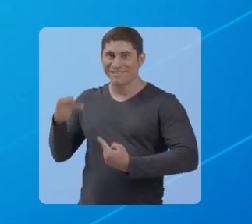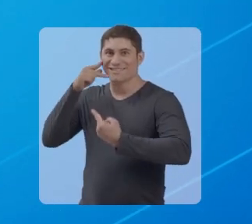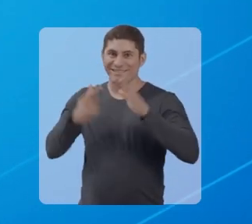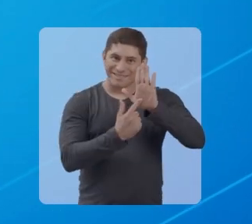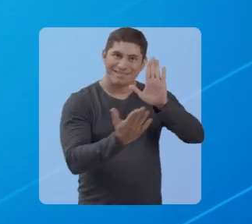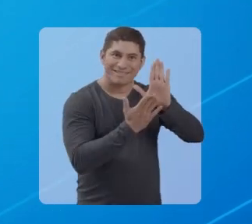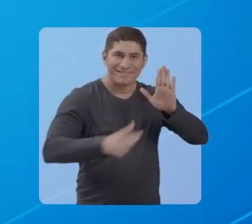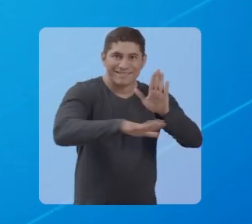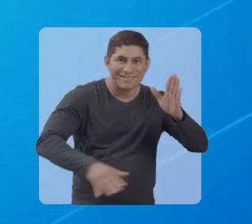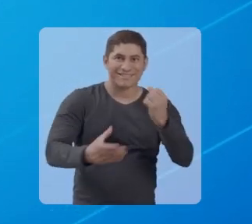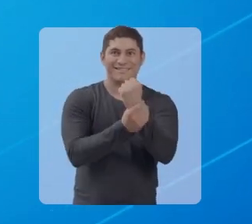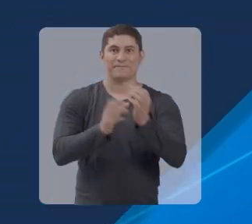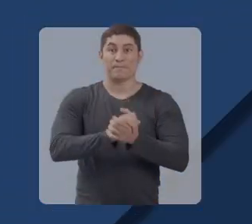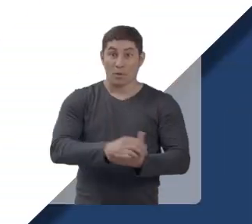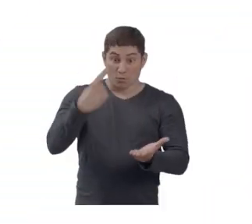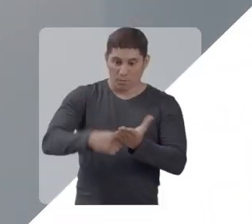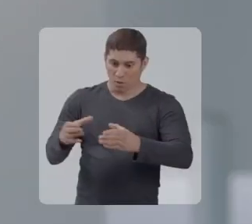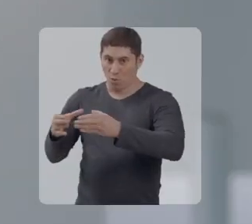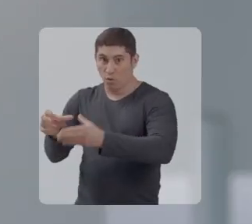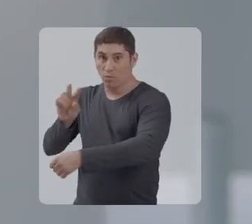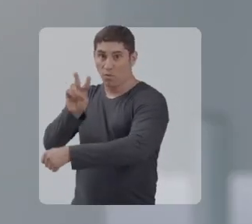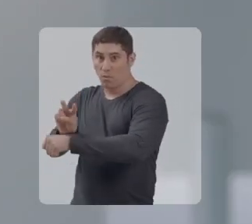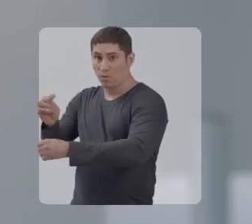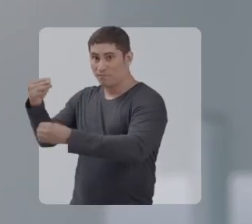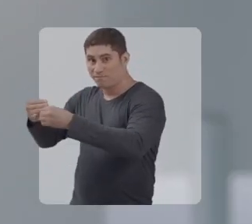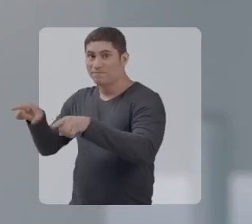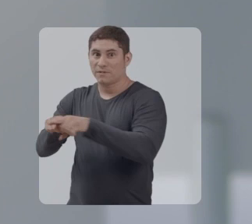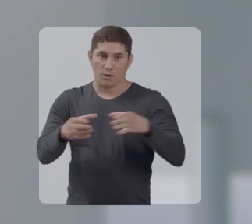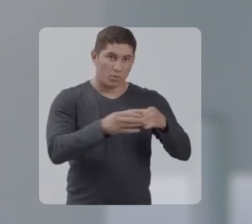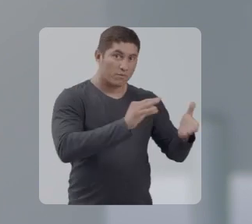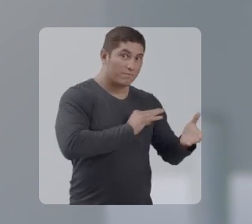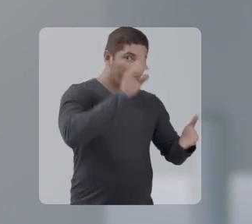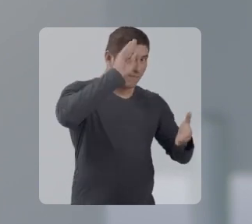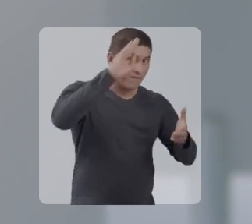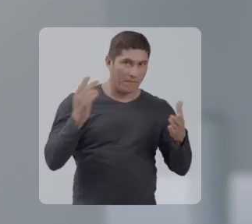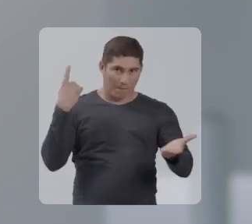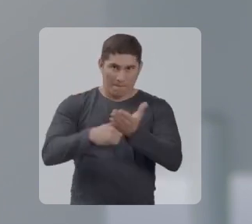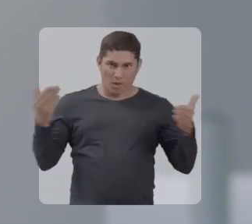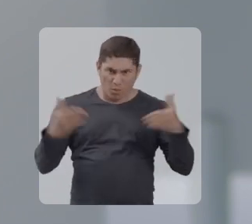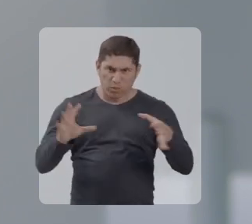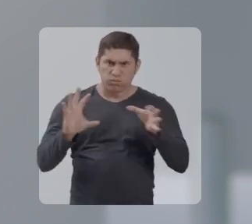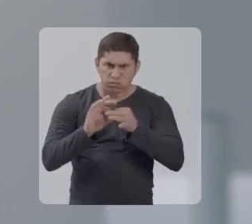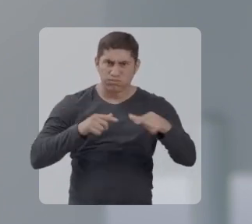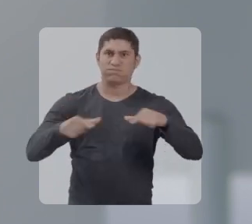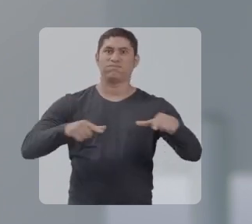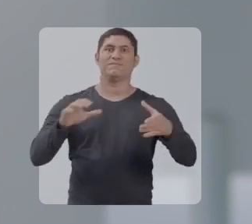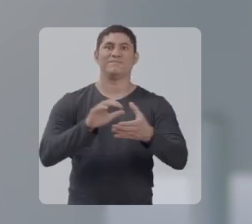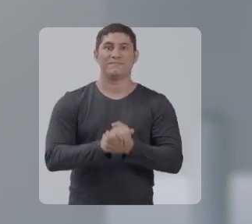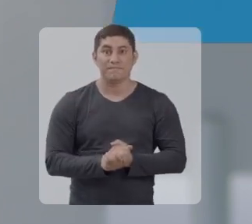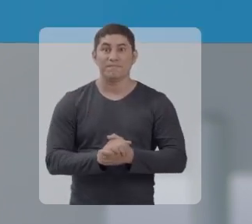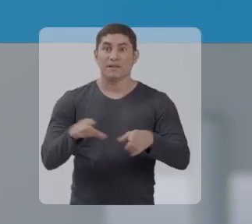Proposta de Priante para a segurança. Vamos integrar de maneira inteligente o trabalho da Guarda Municipal com o da Polícia